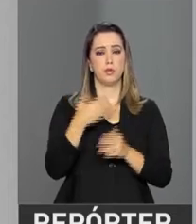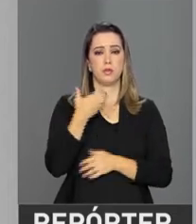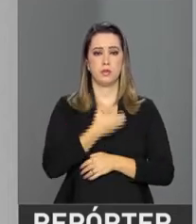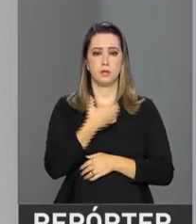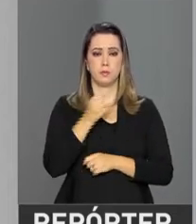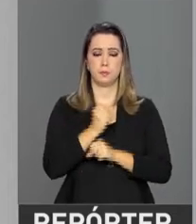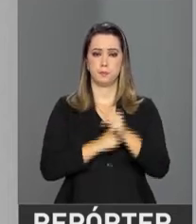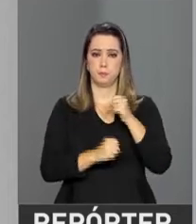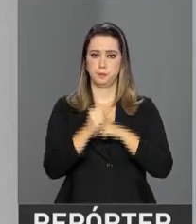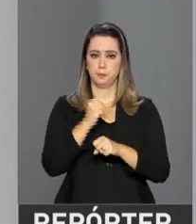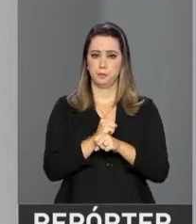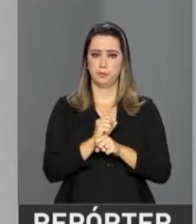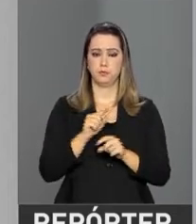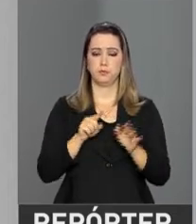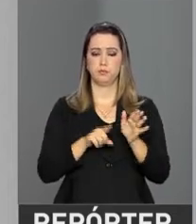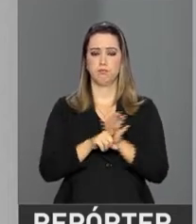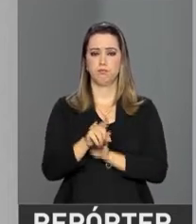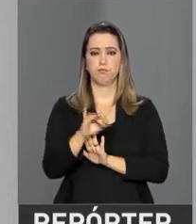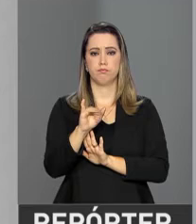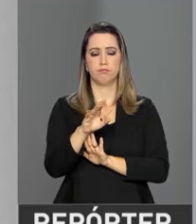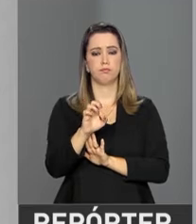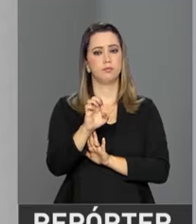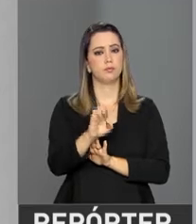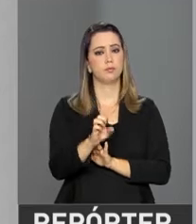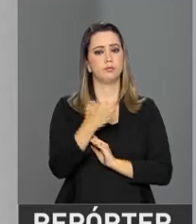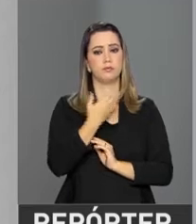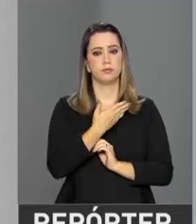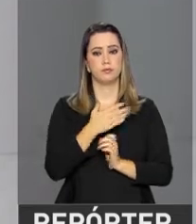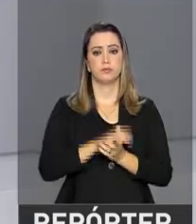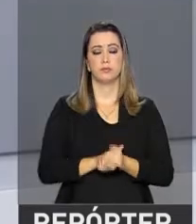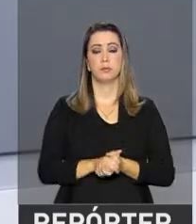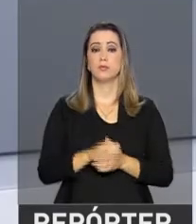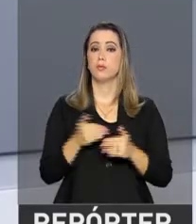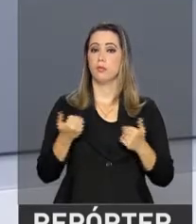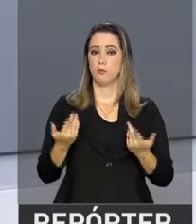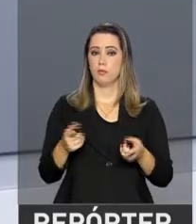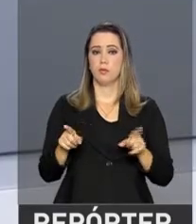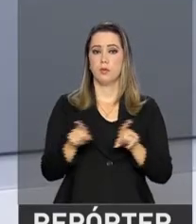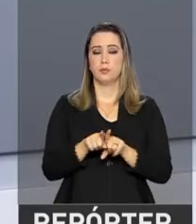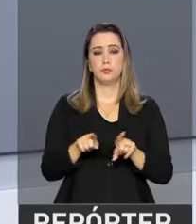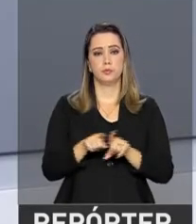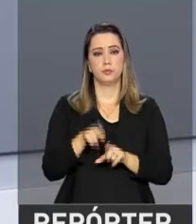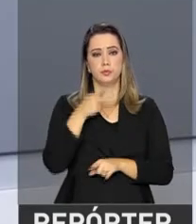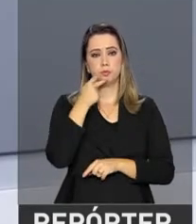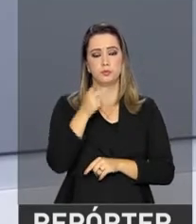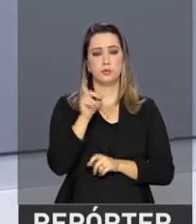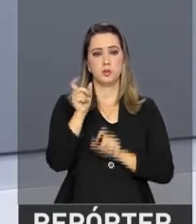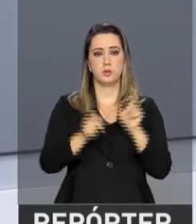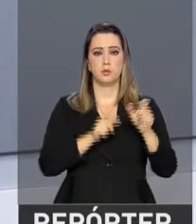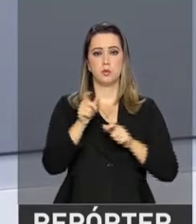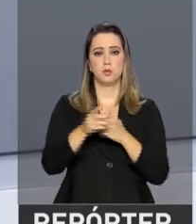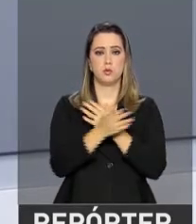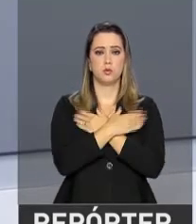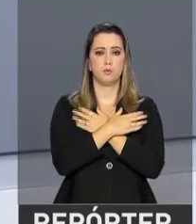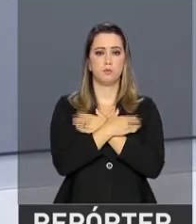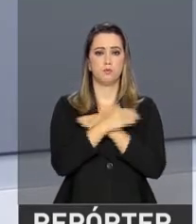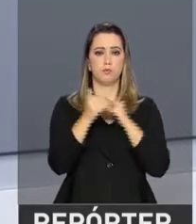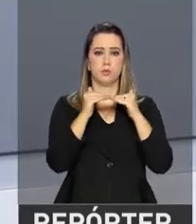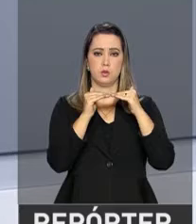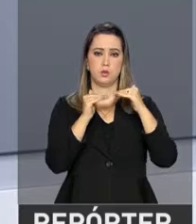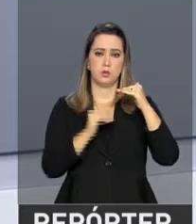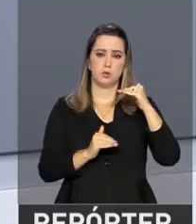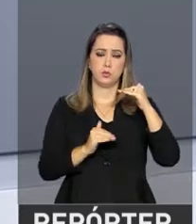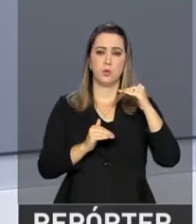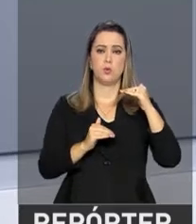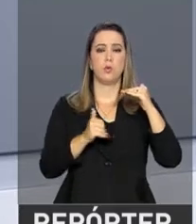do ano passado, de acordo com os dados divulgados hoje pelo IBGE. Ainda segundo o IBGE, a população desocupada recuou de